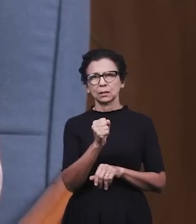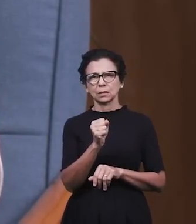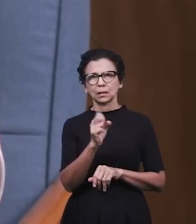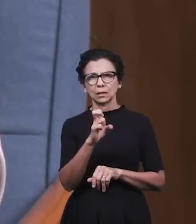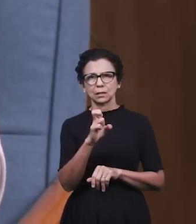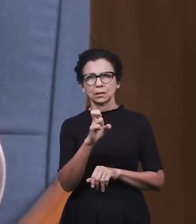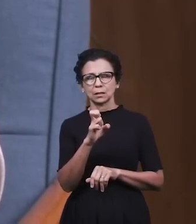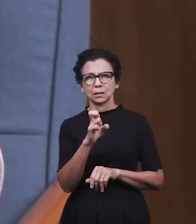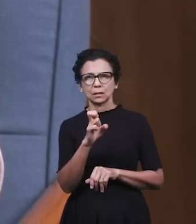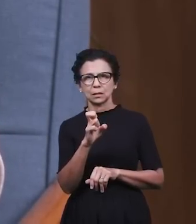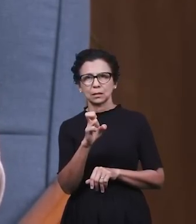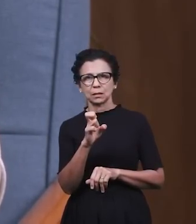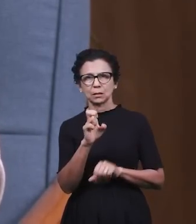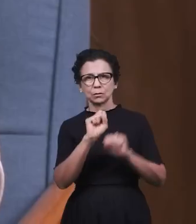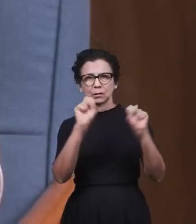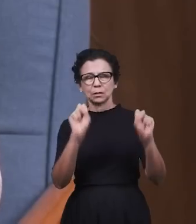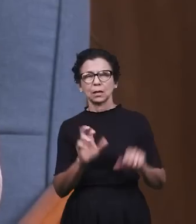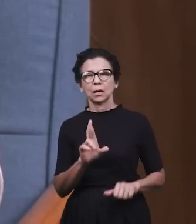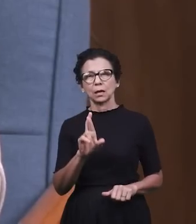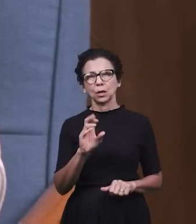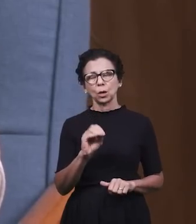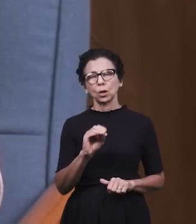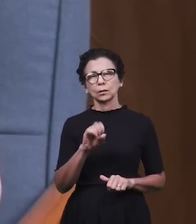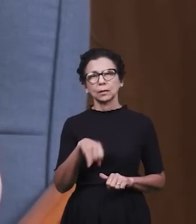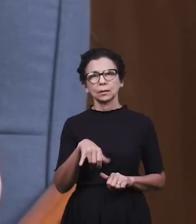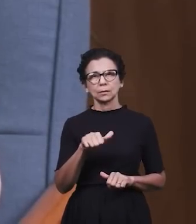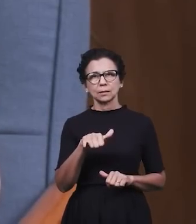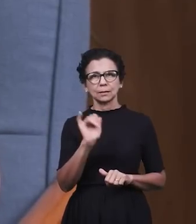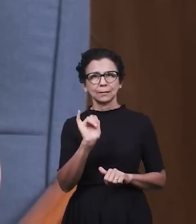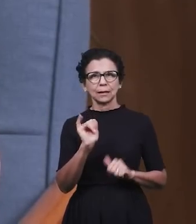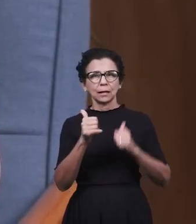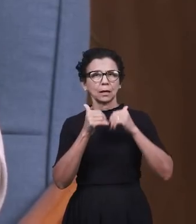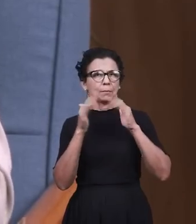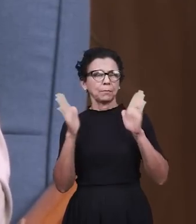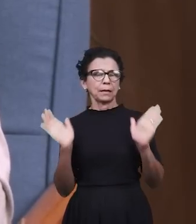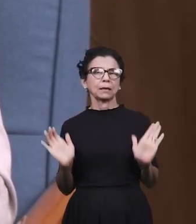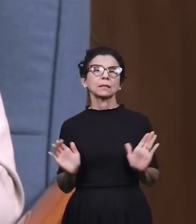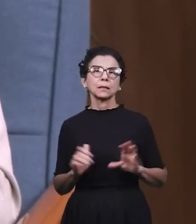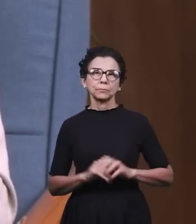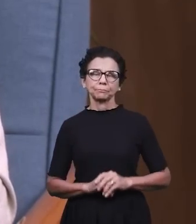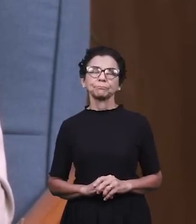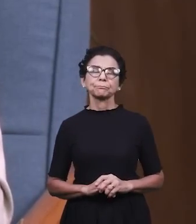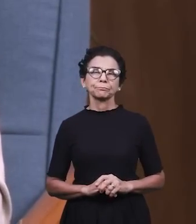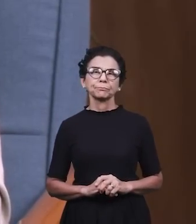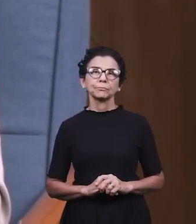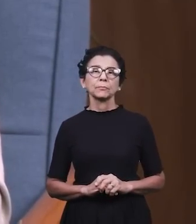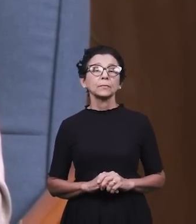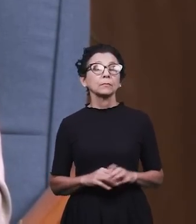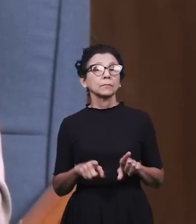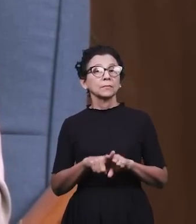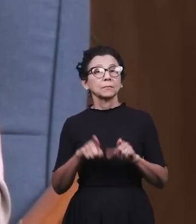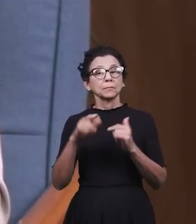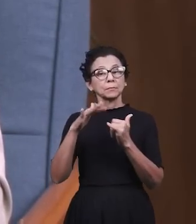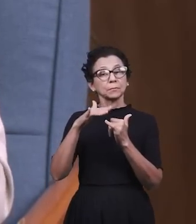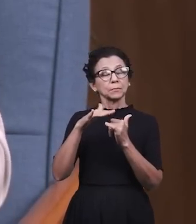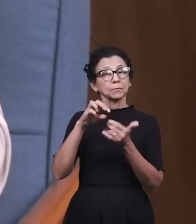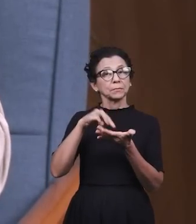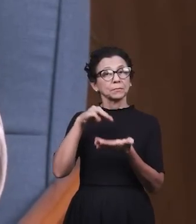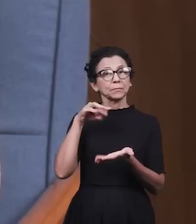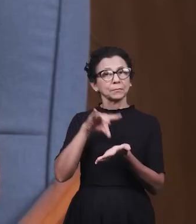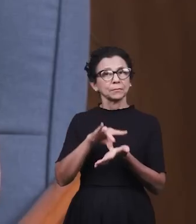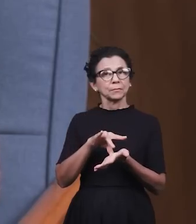Sistema RO, agora da Sky, é a chamada Sky Livre. Você pode estar nos assistindo pelo canal da Igreja Cristã Maranata no YouTube. E